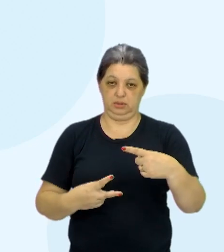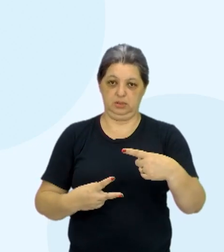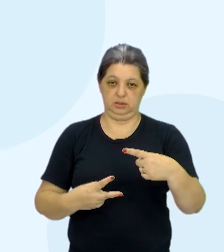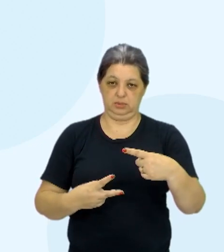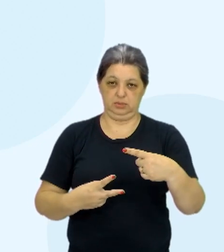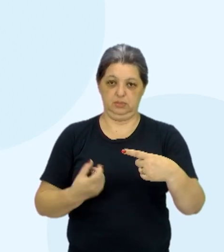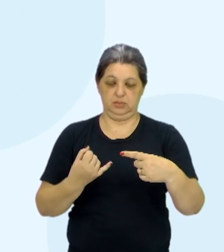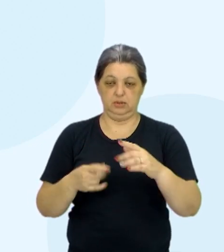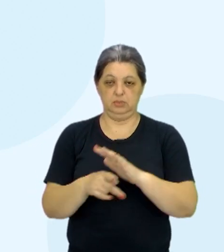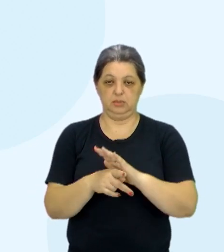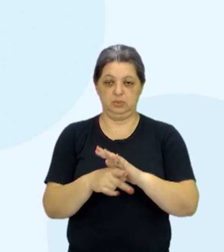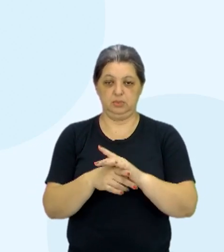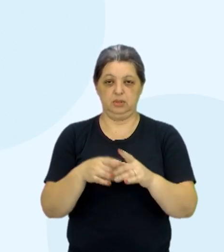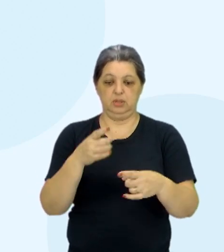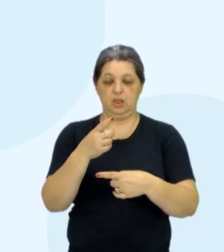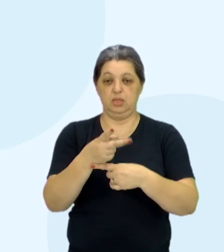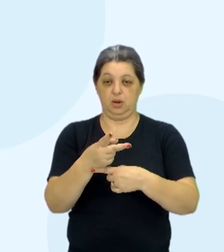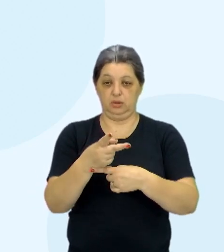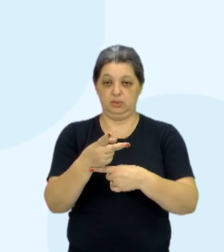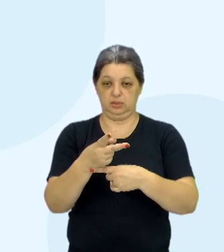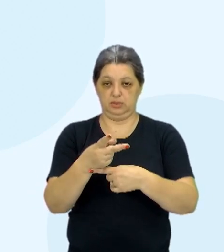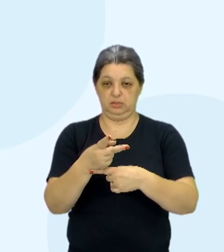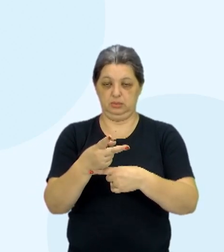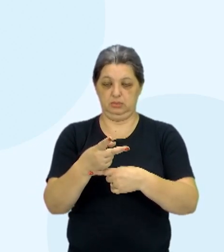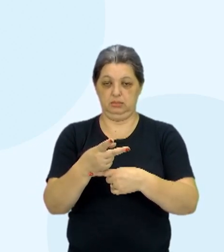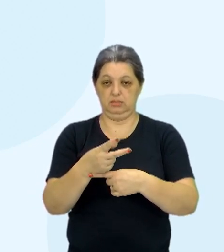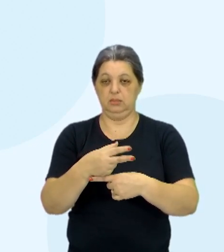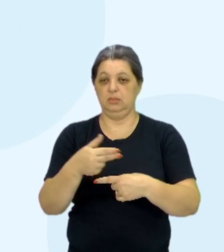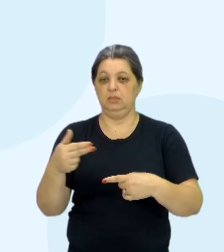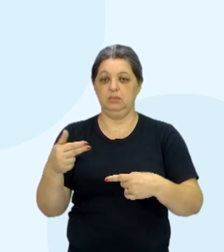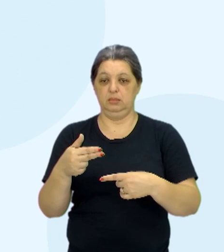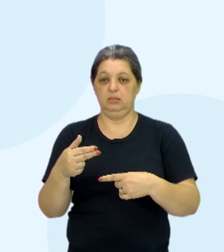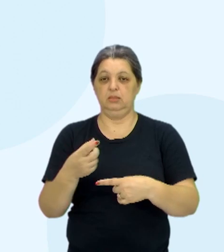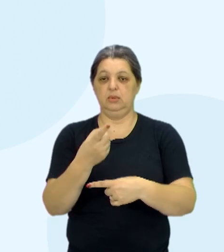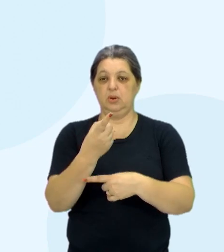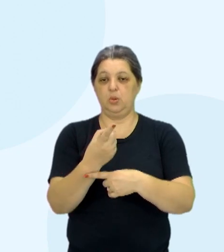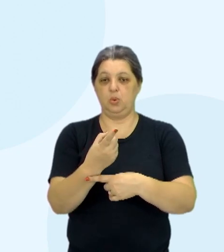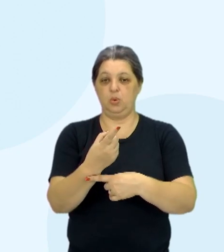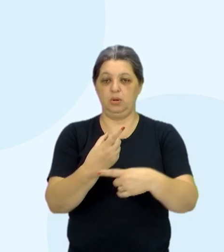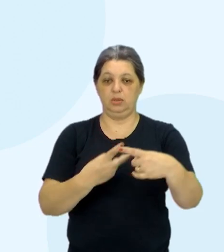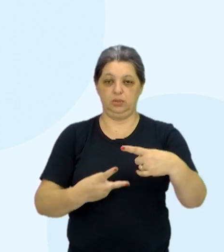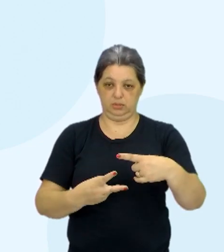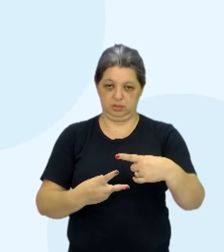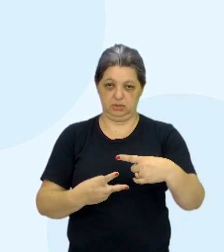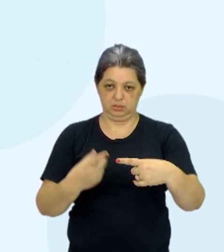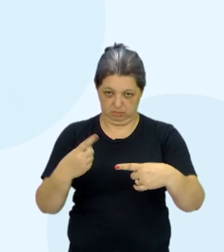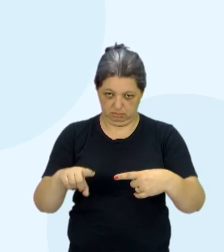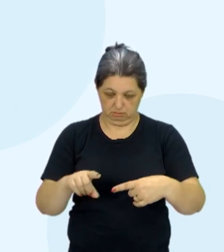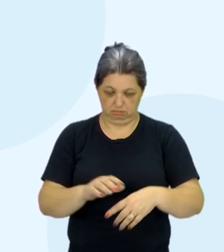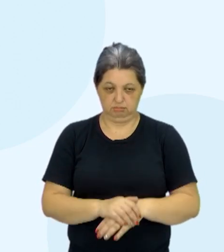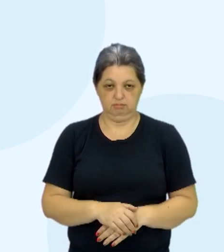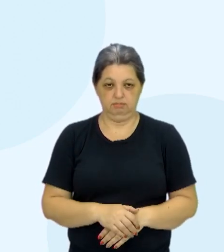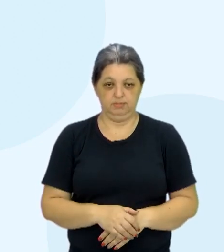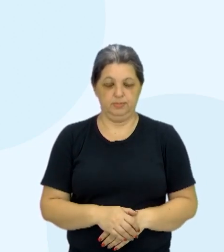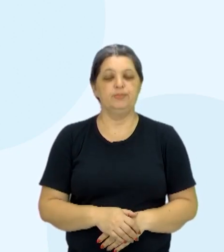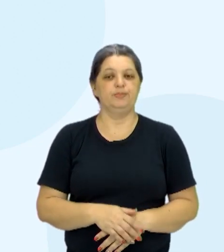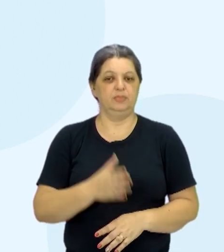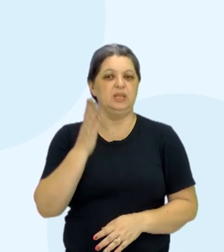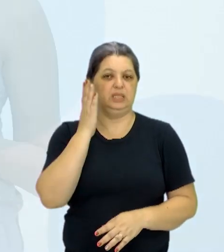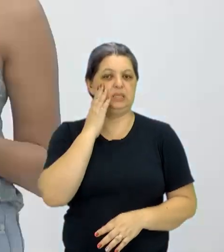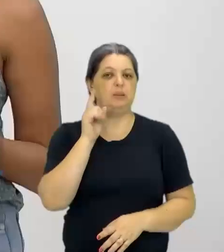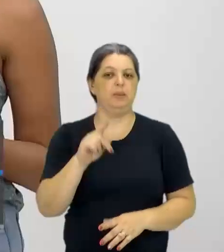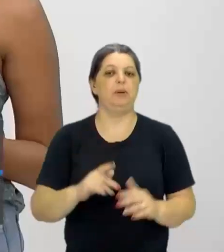eu simplificar em cima e embaixo por 12, a gente vai ter outra razão, 1 sobre 2. Beleza? Então daqui a gente já sabe que